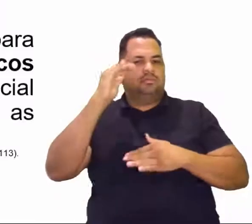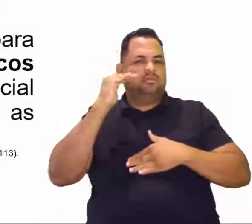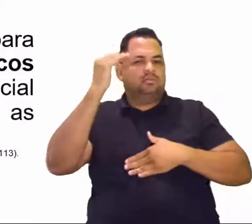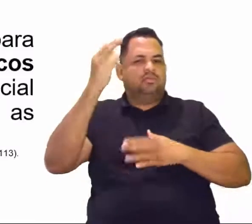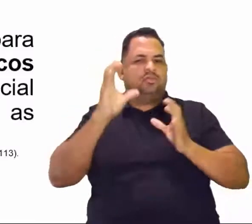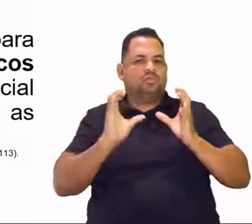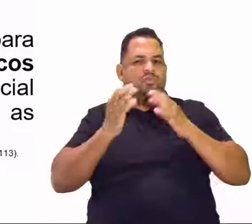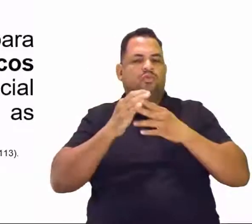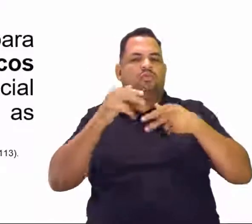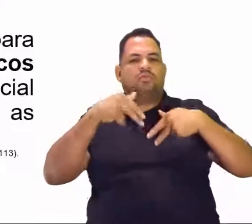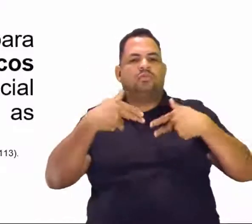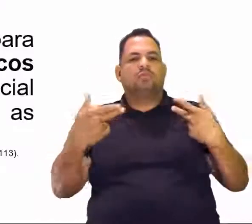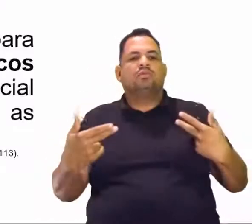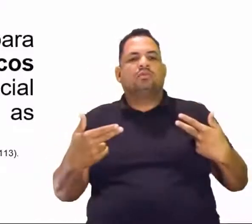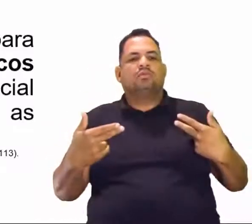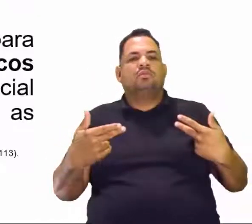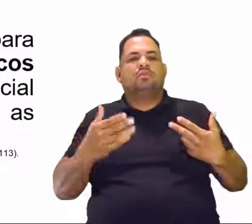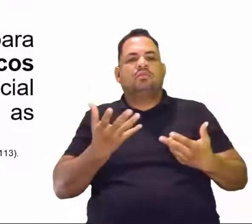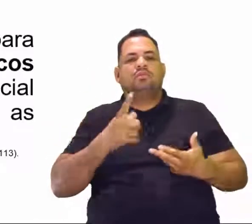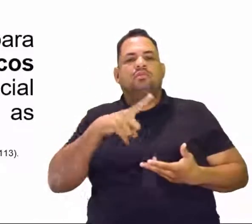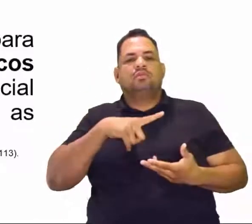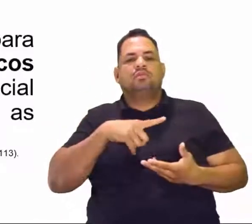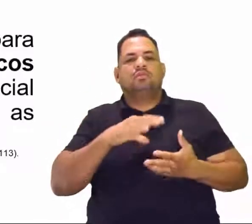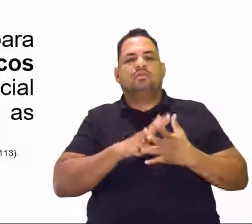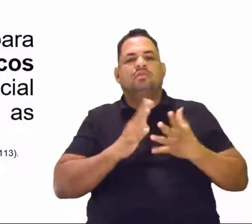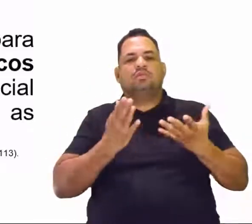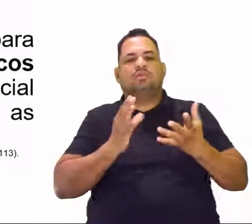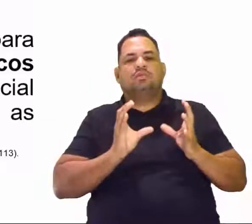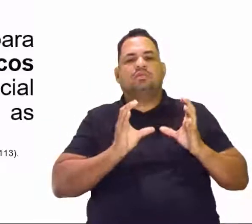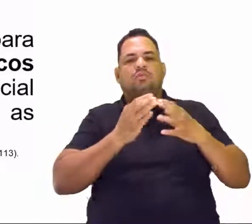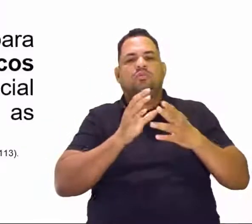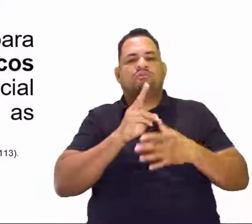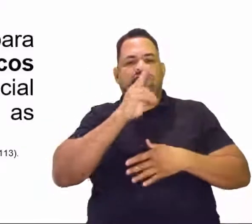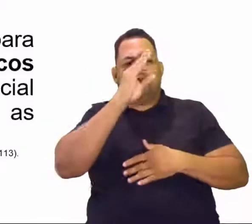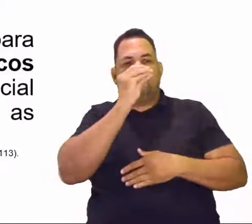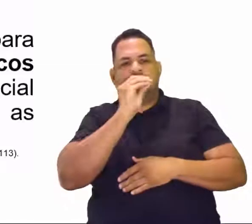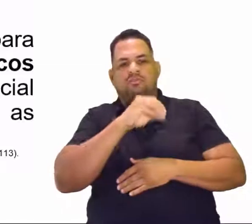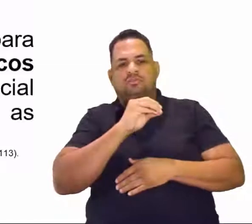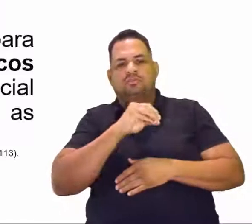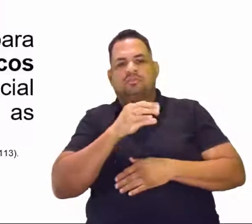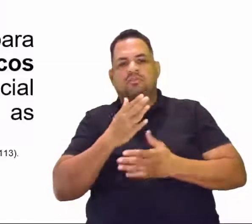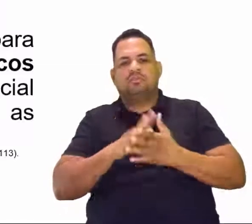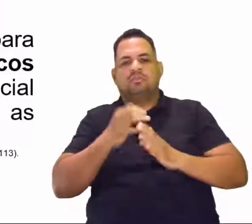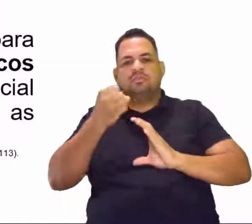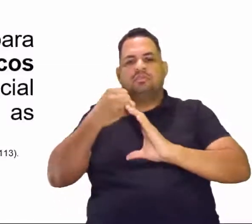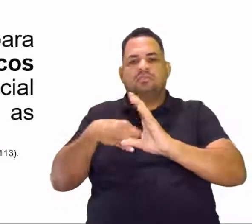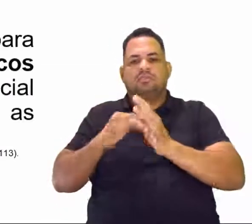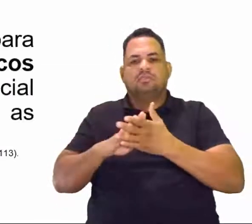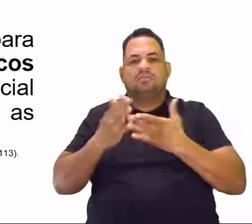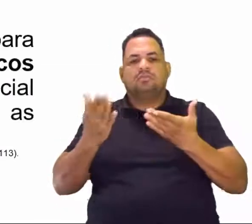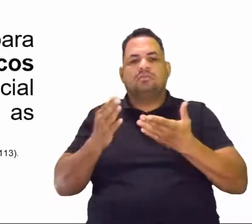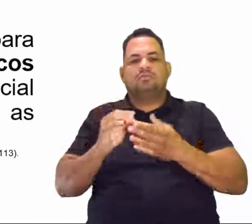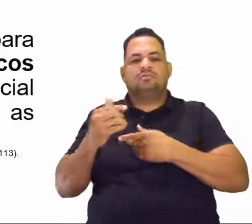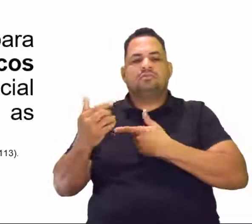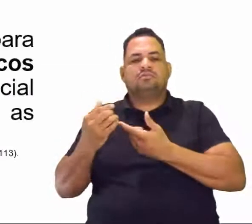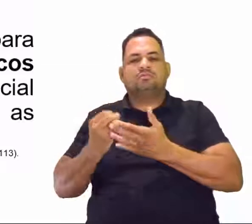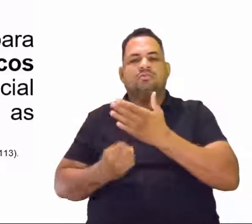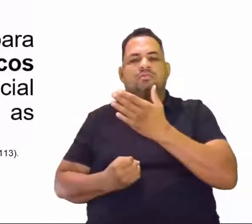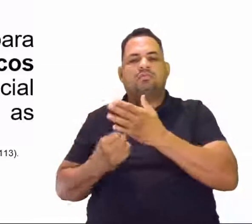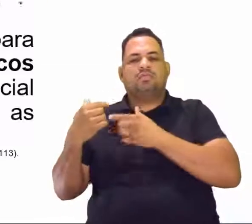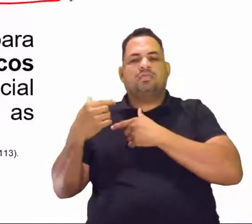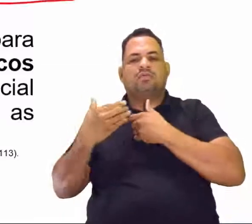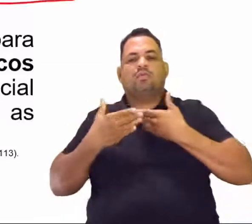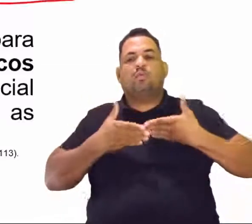dos grupos étnicos Isto é de que existem grupos humanos fortes e fracos segundo características físicas herdadas